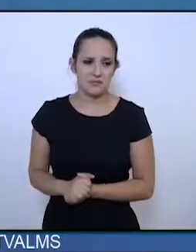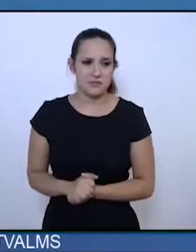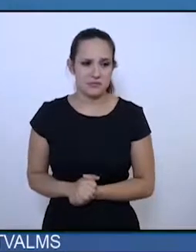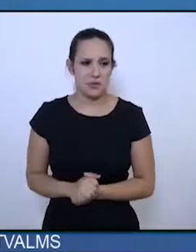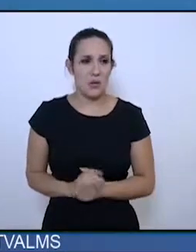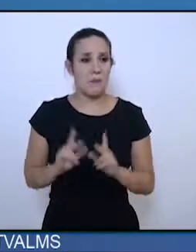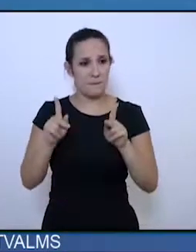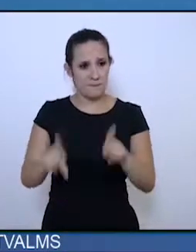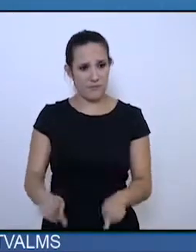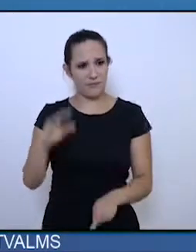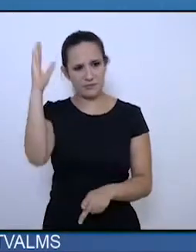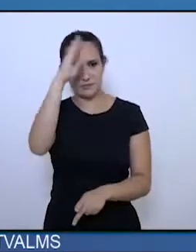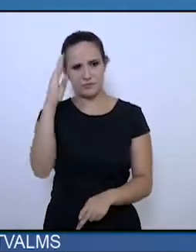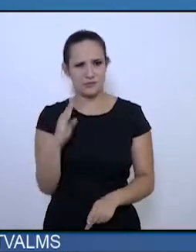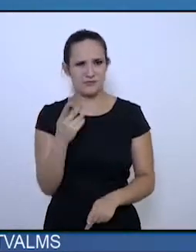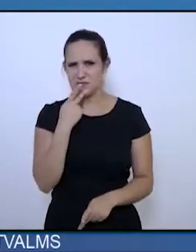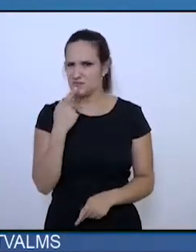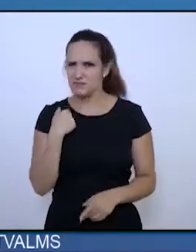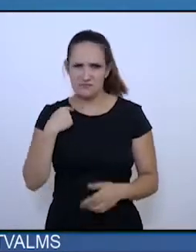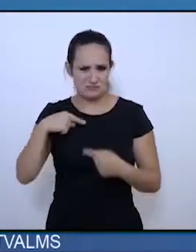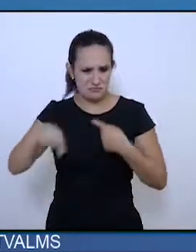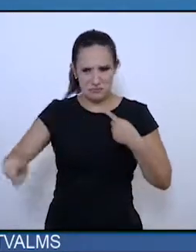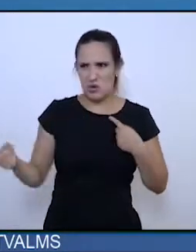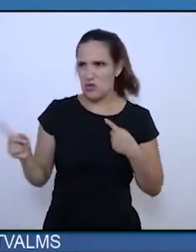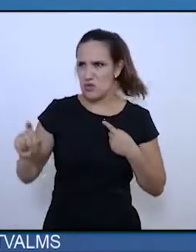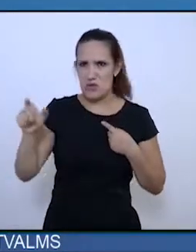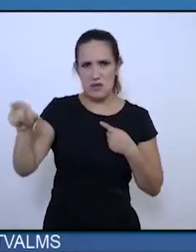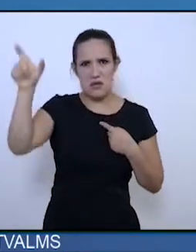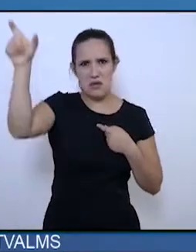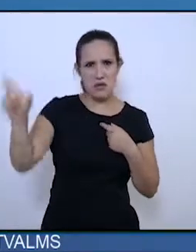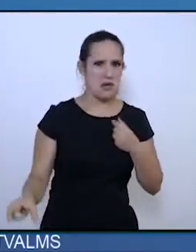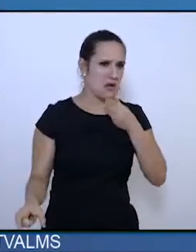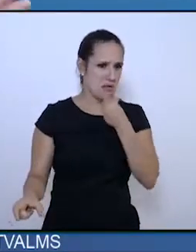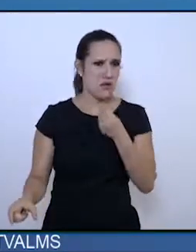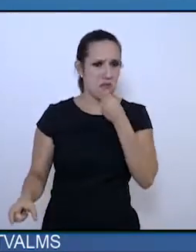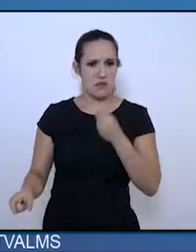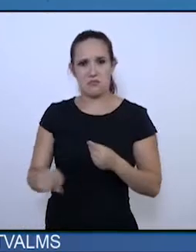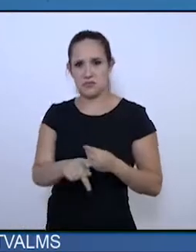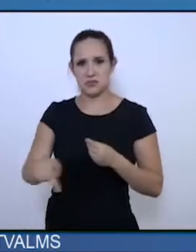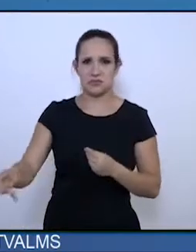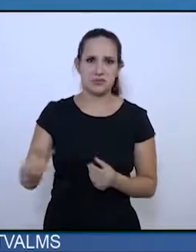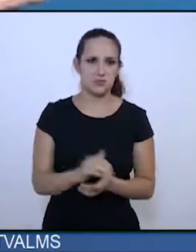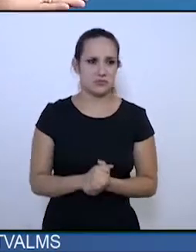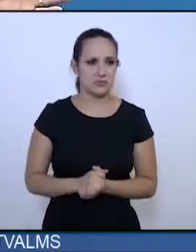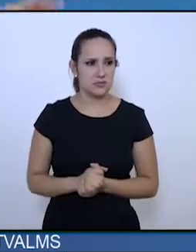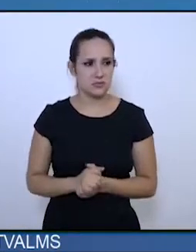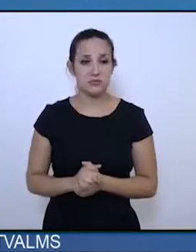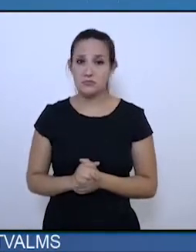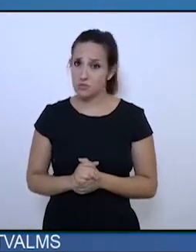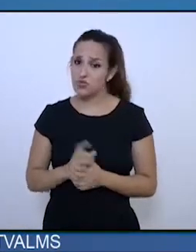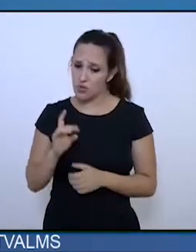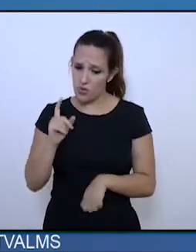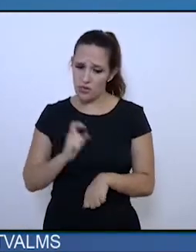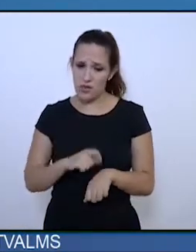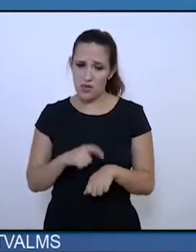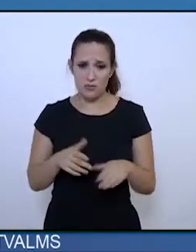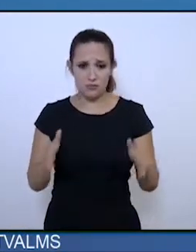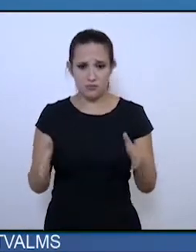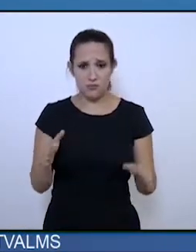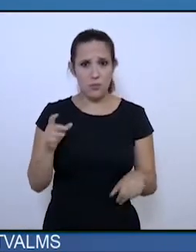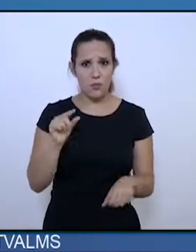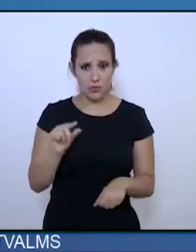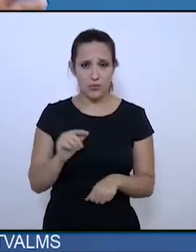pelo povo brasileiro, pelas práticas praticadas por esse presidente interino ao longo do período que assumiu a presidência da